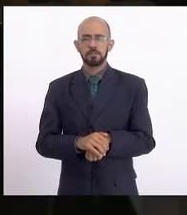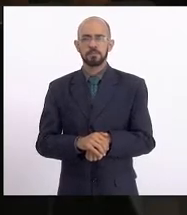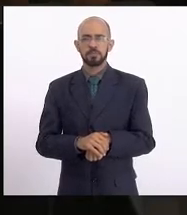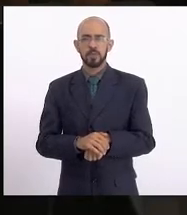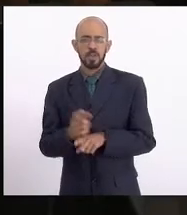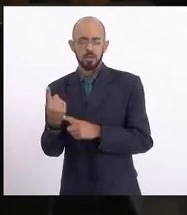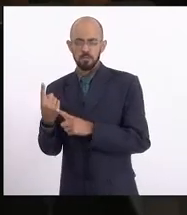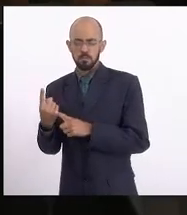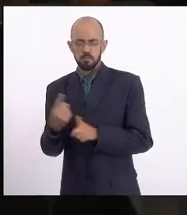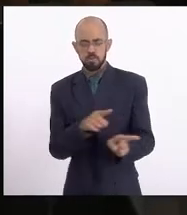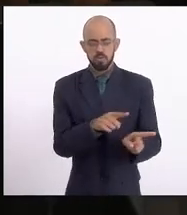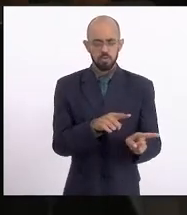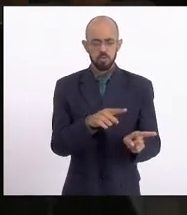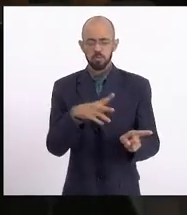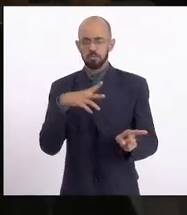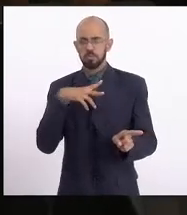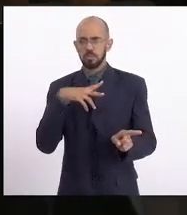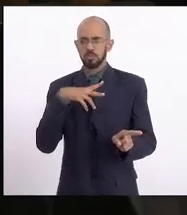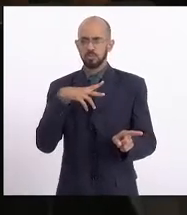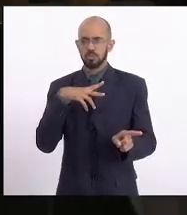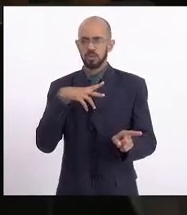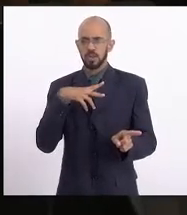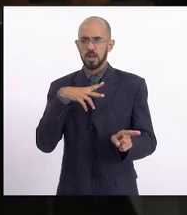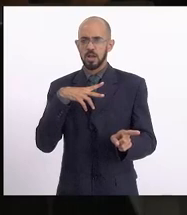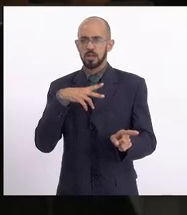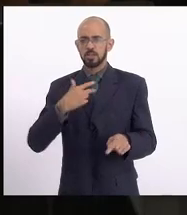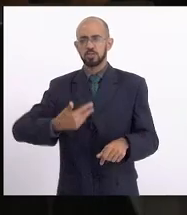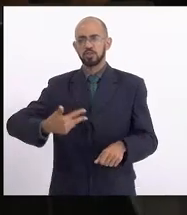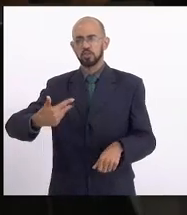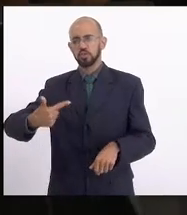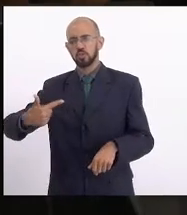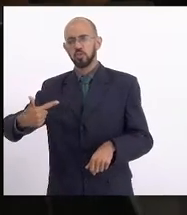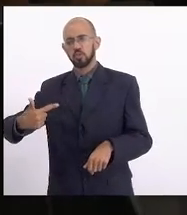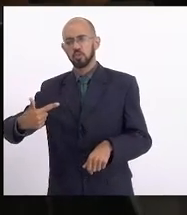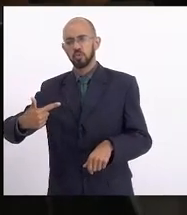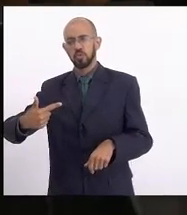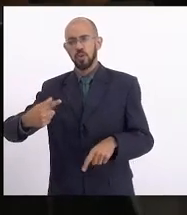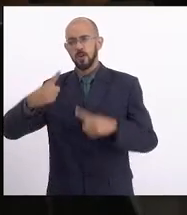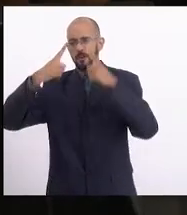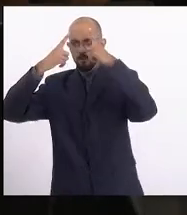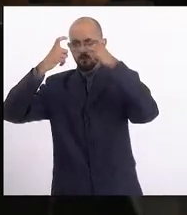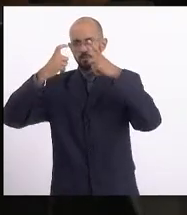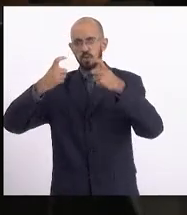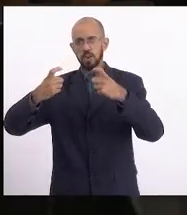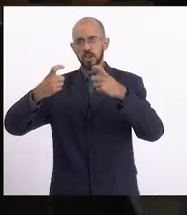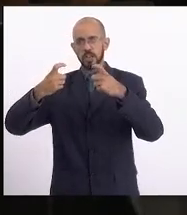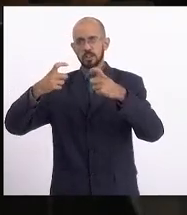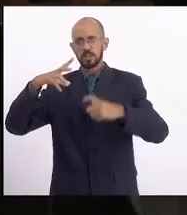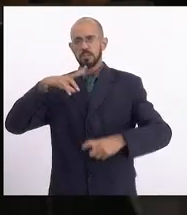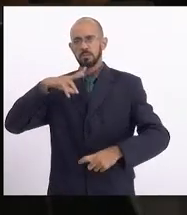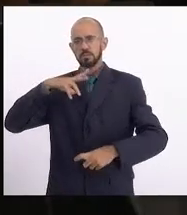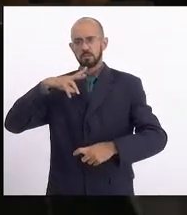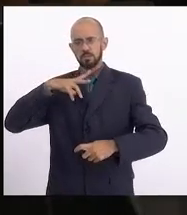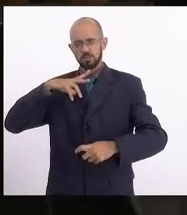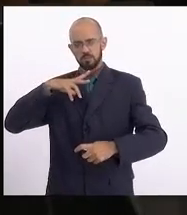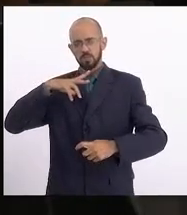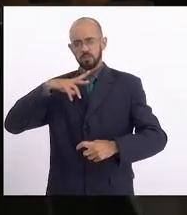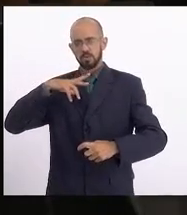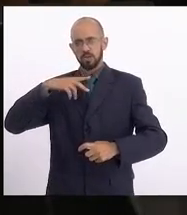Insultos pessoais, primeiro artigo. Segundo artigo, a violação da intimidade e da